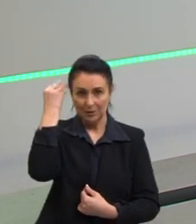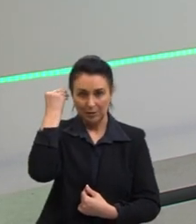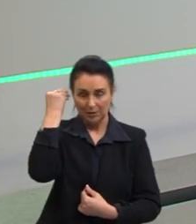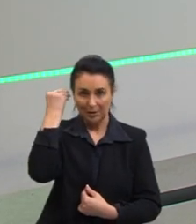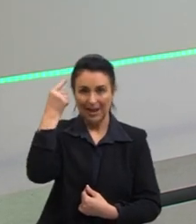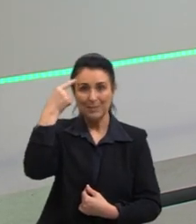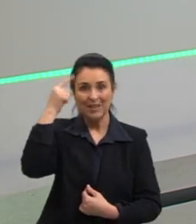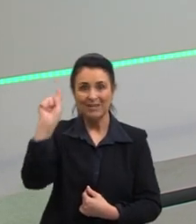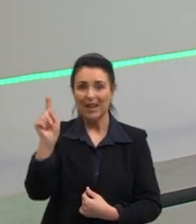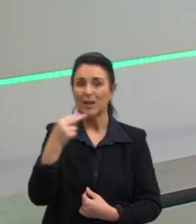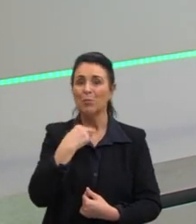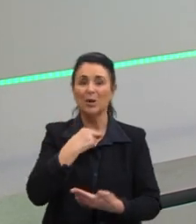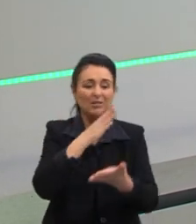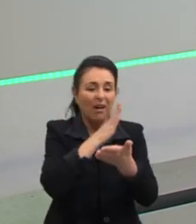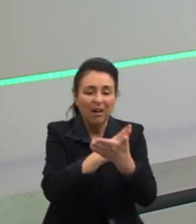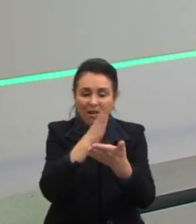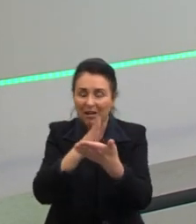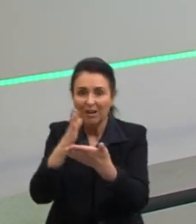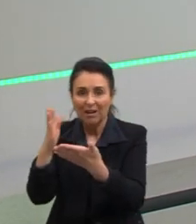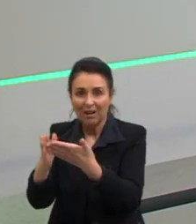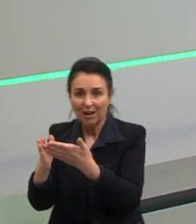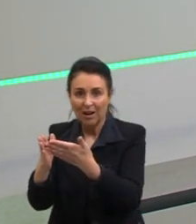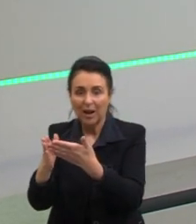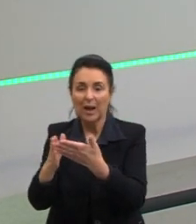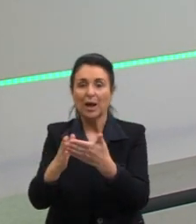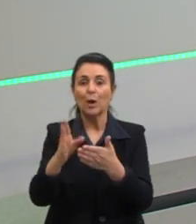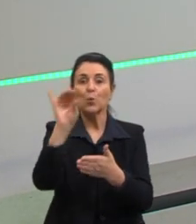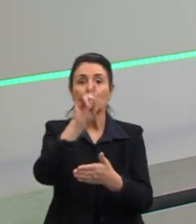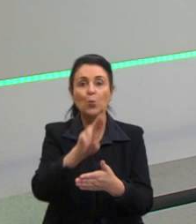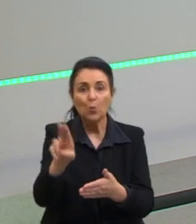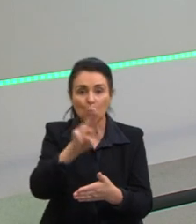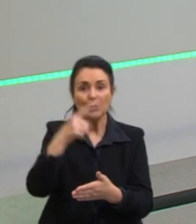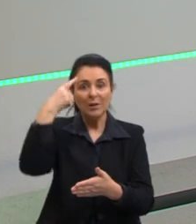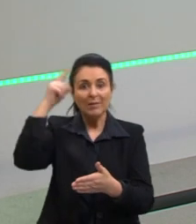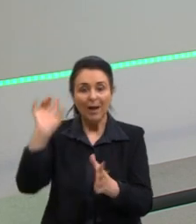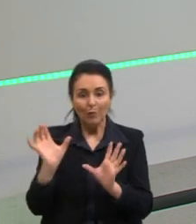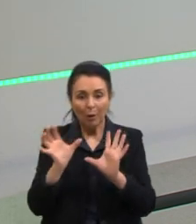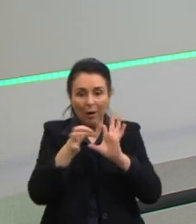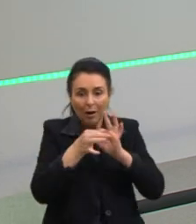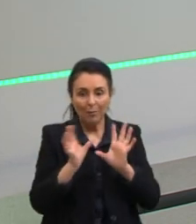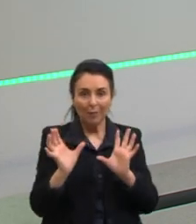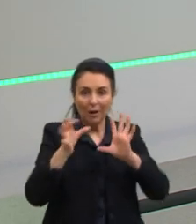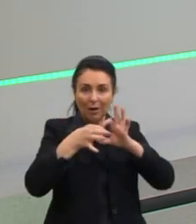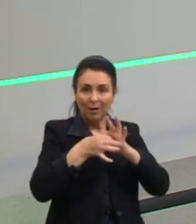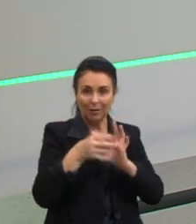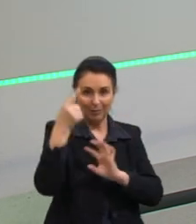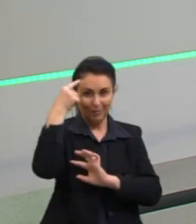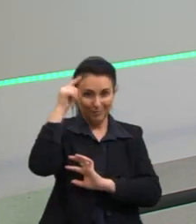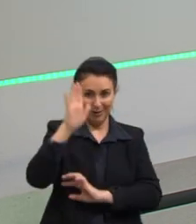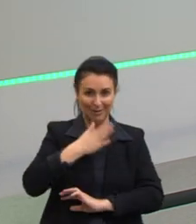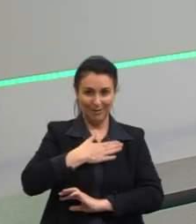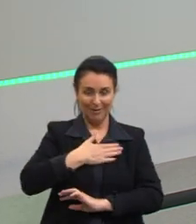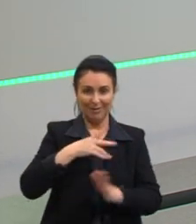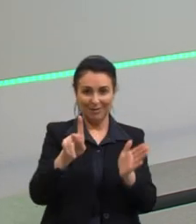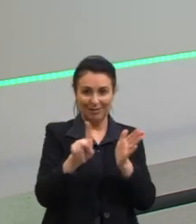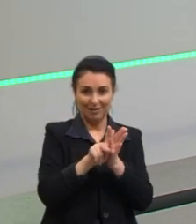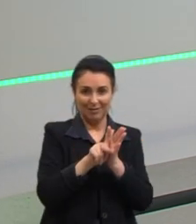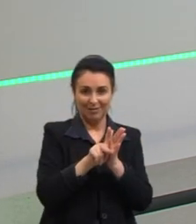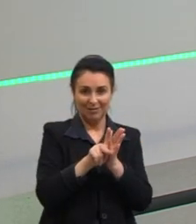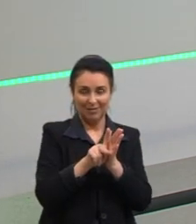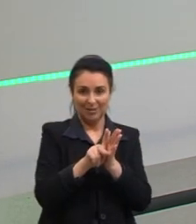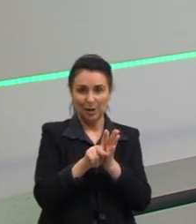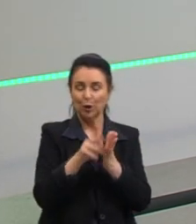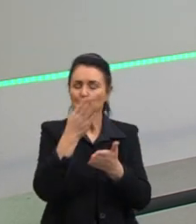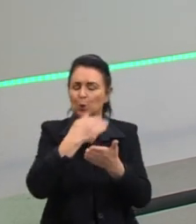ideia fragmentada eu coloco a minha ideia e amarra a outra e a outra e a próxima é tão tudo